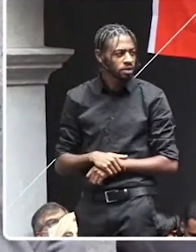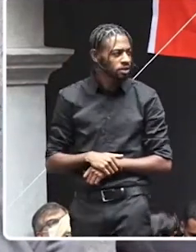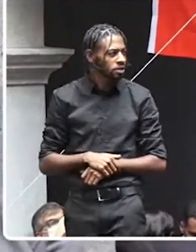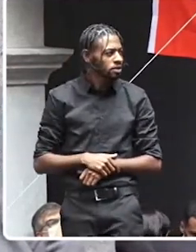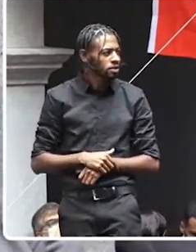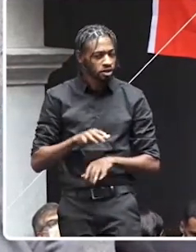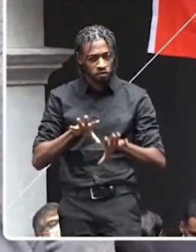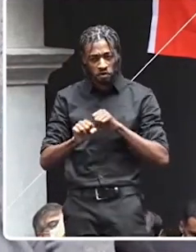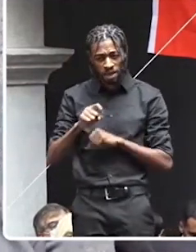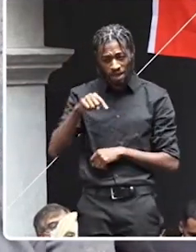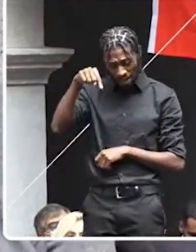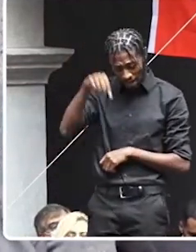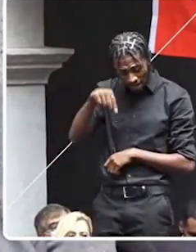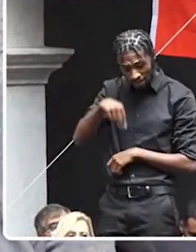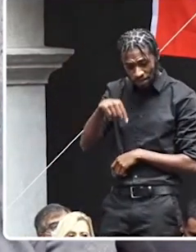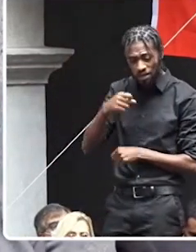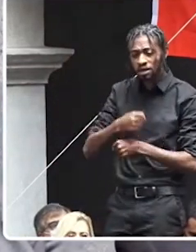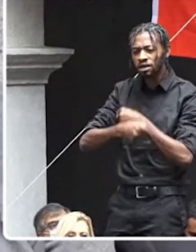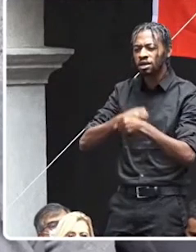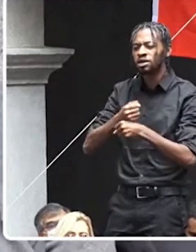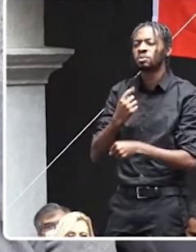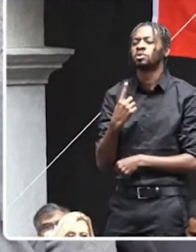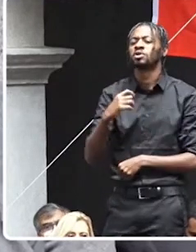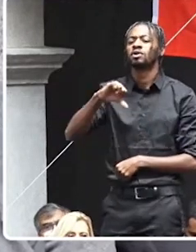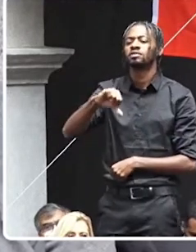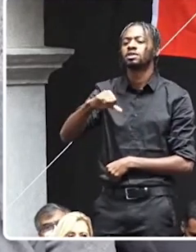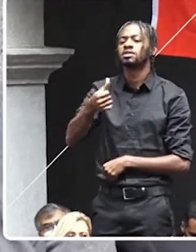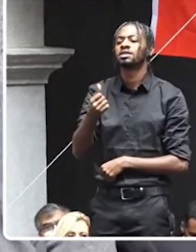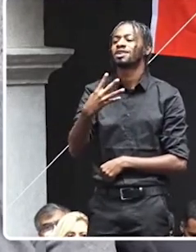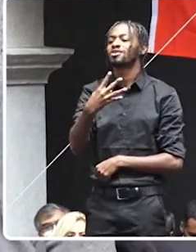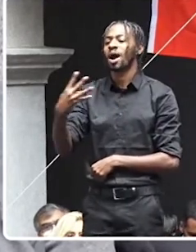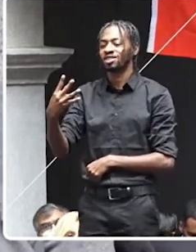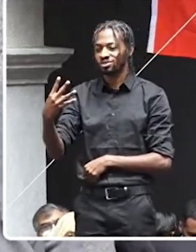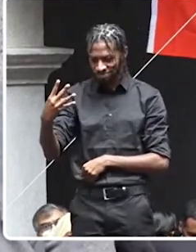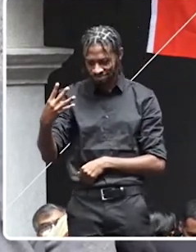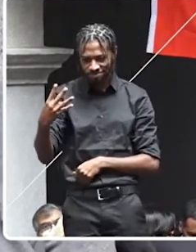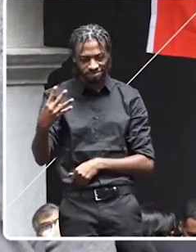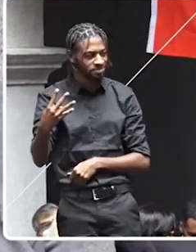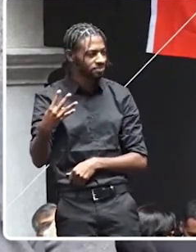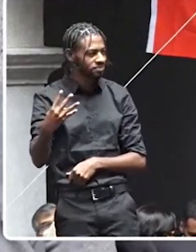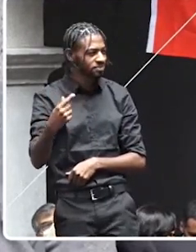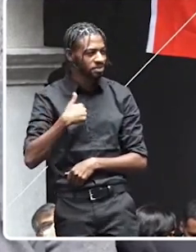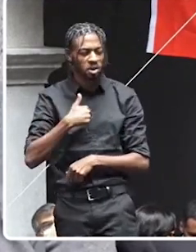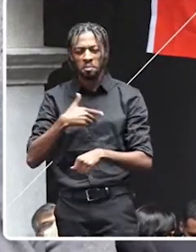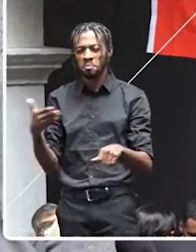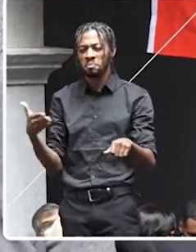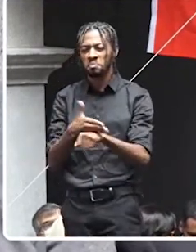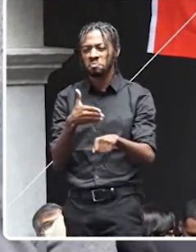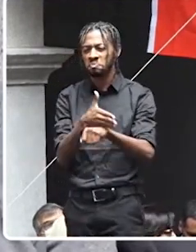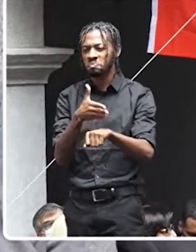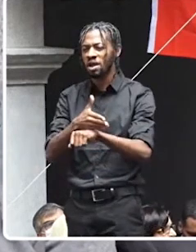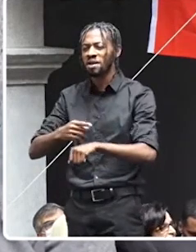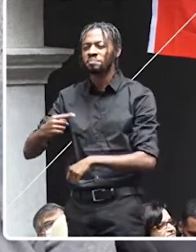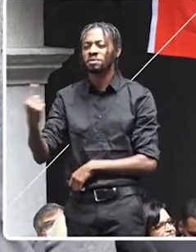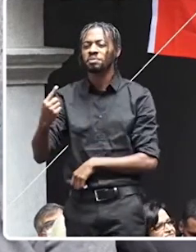Formei-me aqui no ano de 1964. Fiz parte da